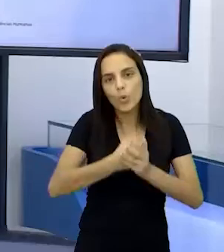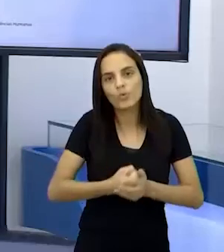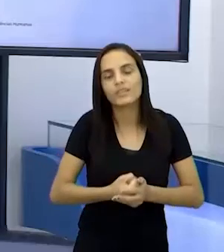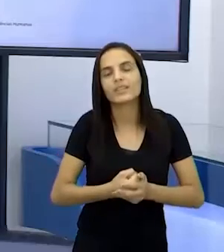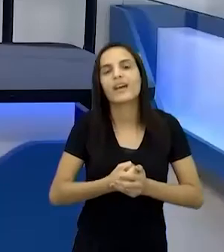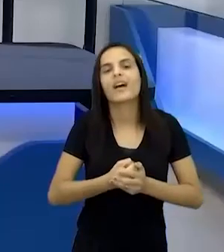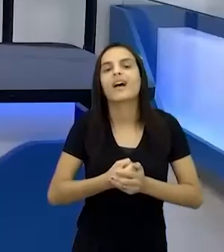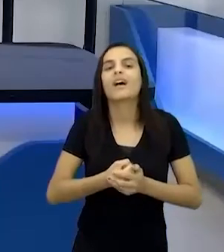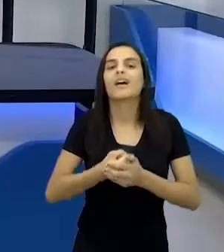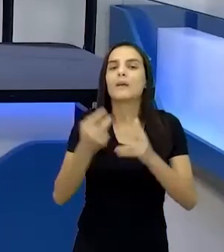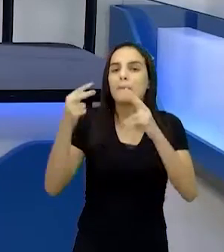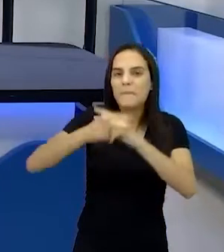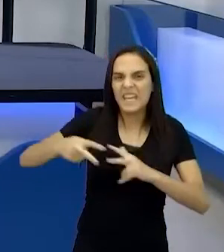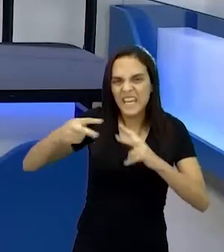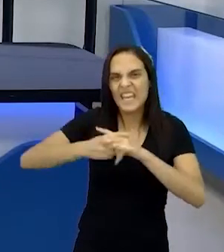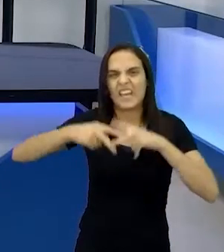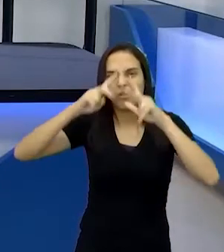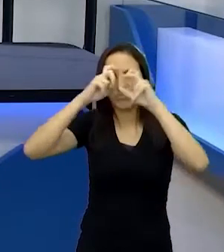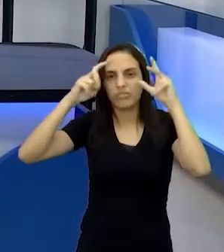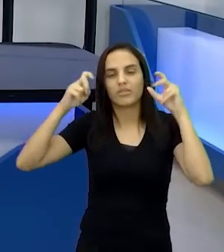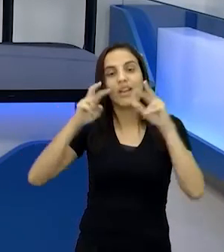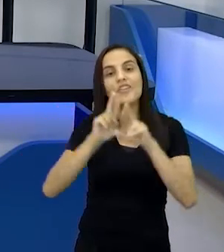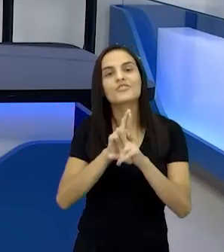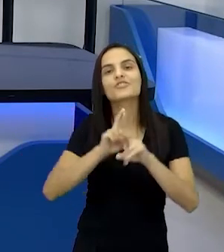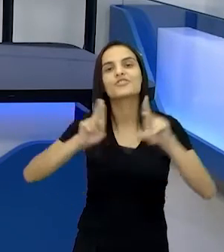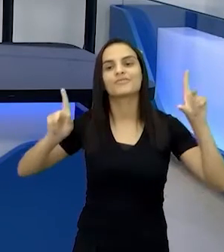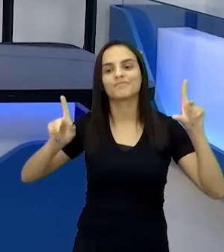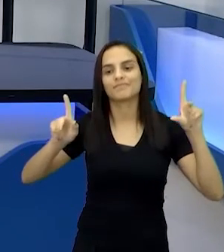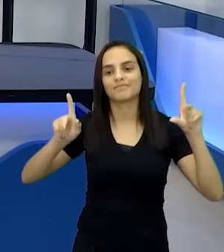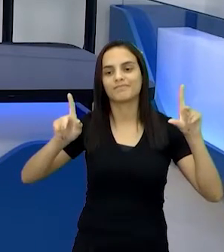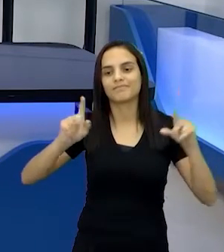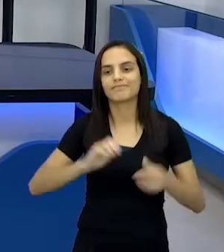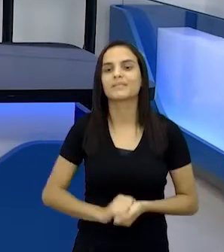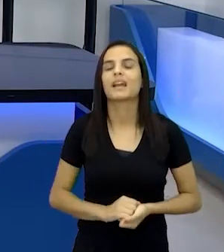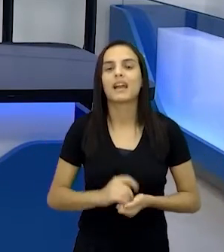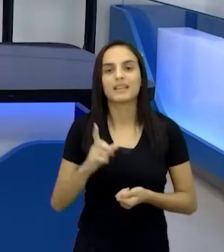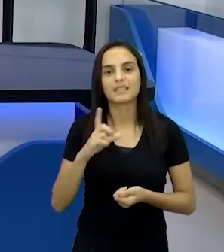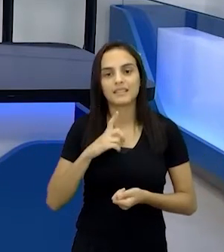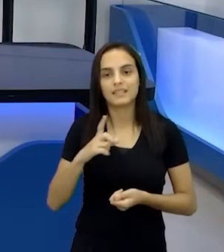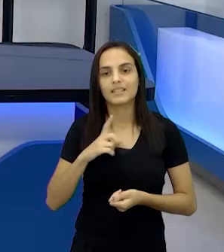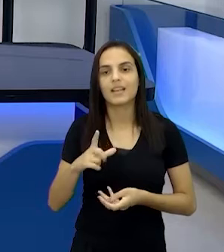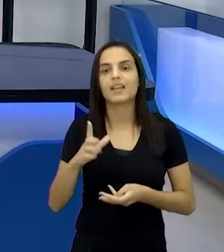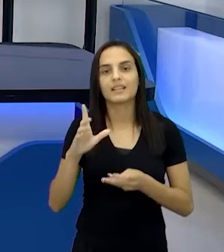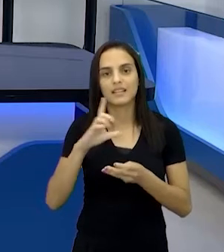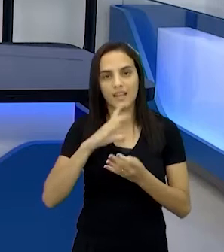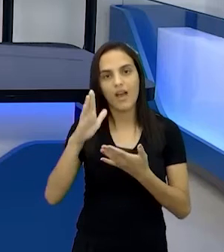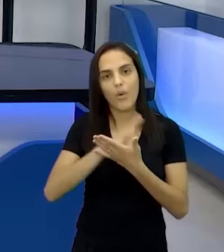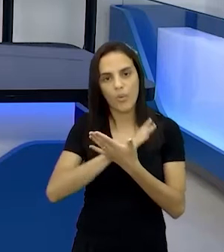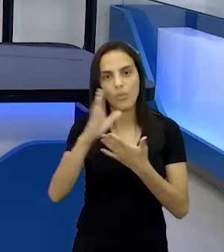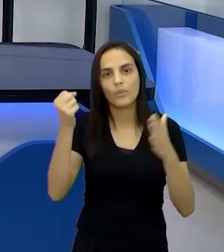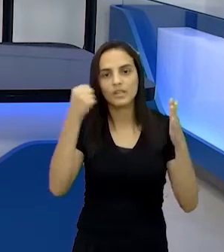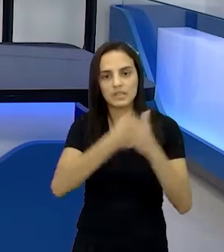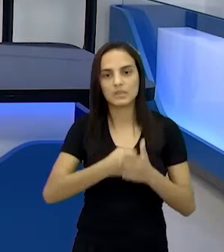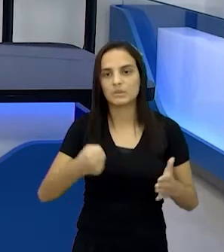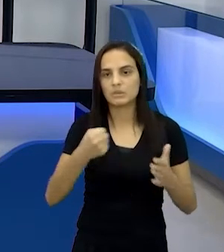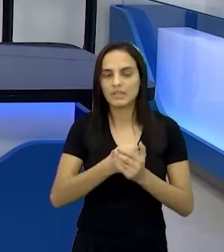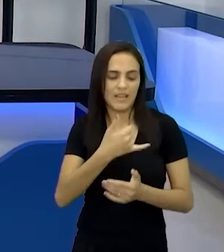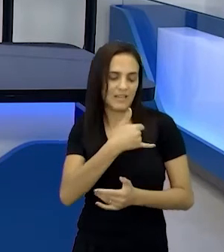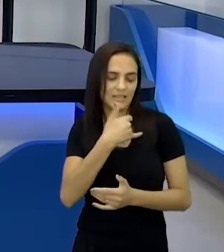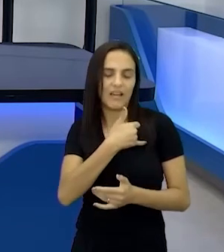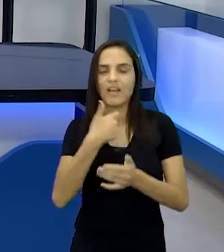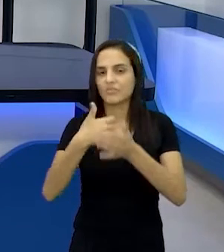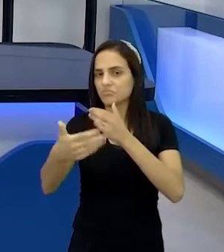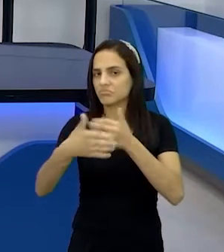Luta aqui, briga aqui, diferente. Totalmente. E aí, tem essa questão de que tem algumas lutas que não importa a idade,